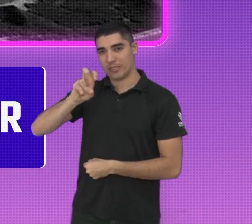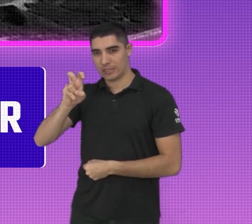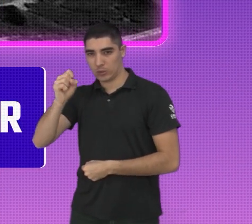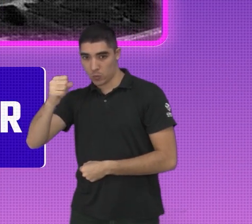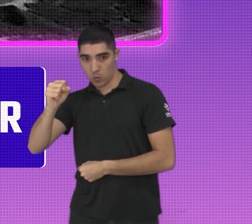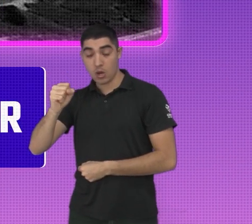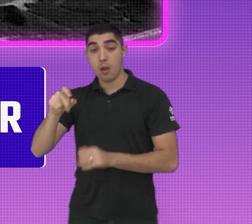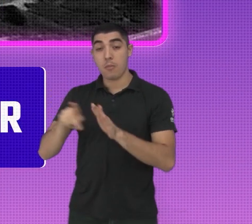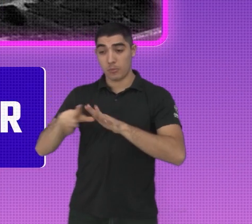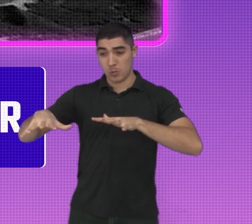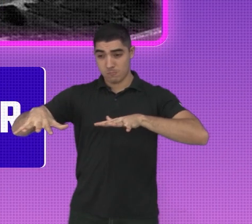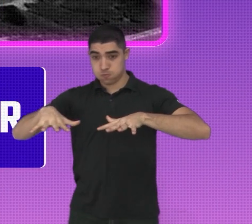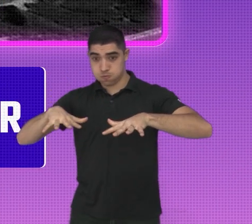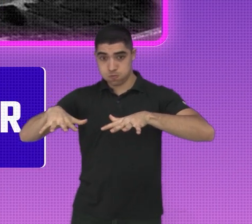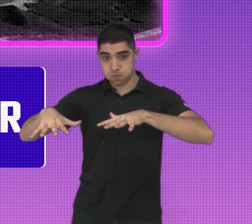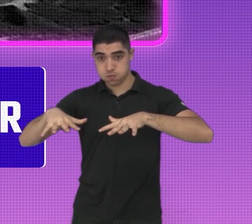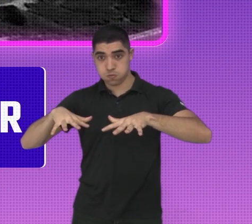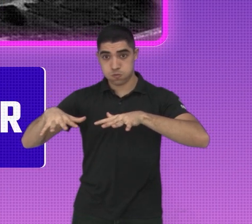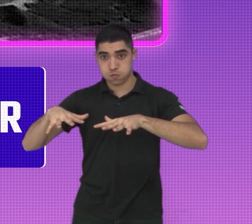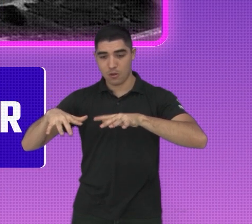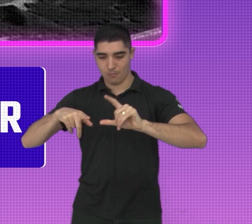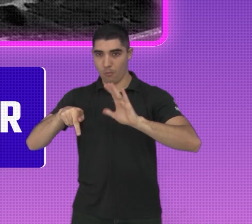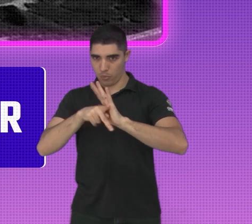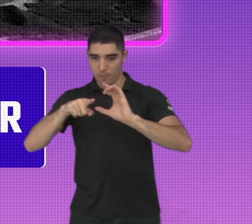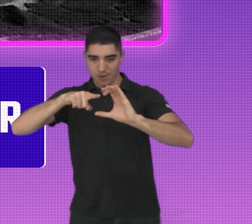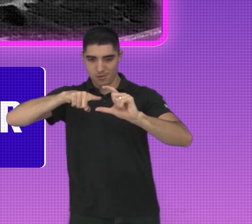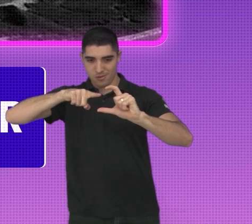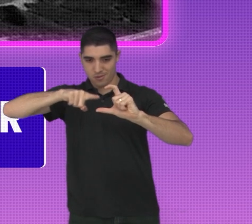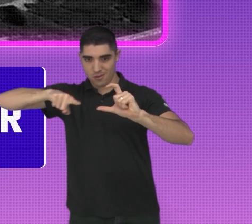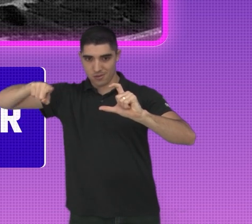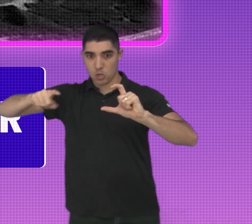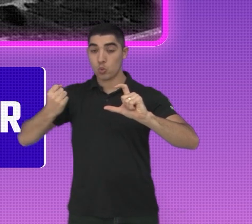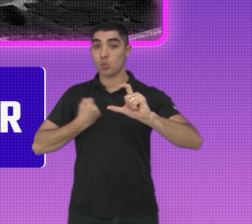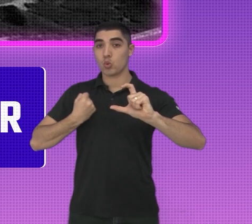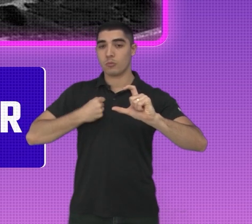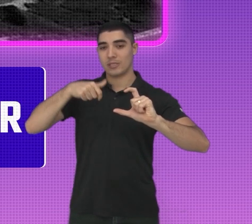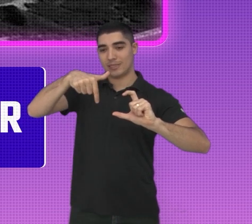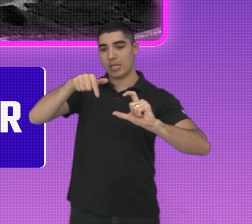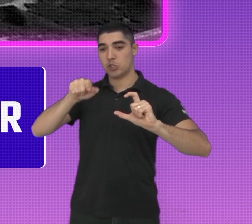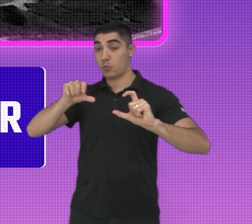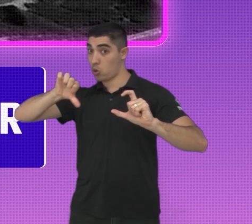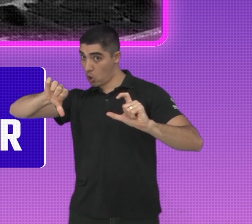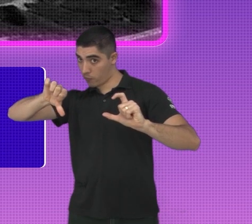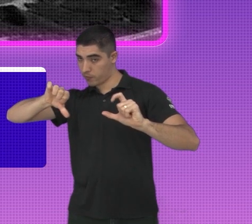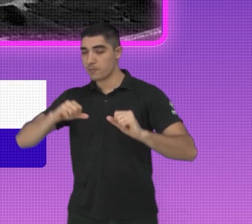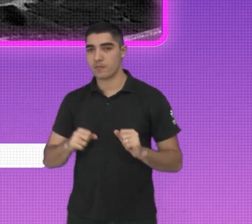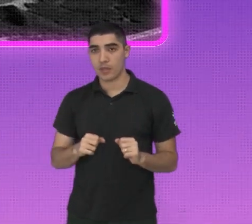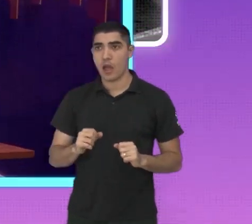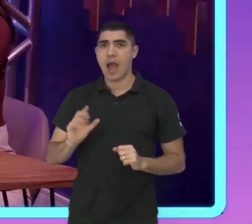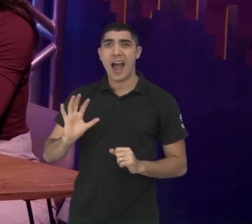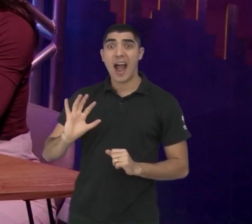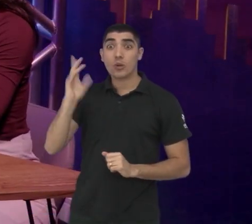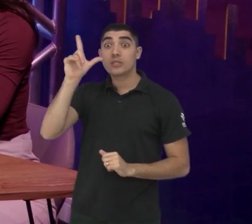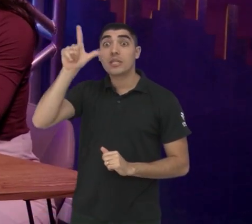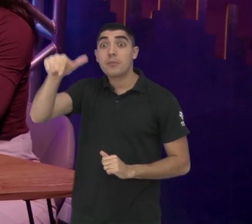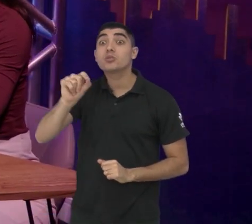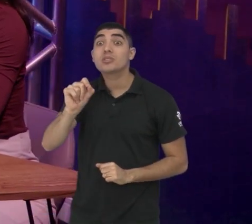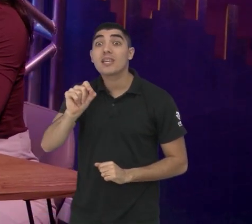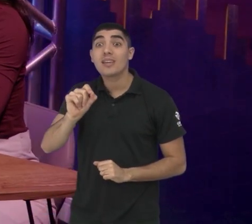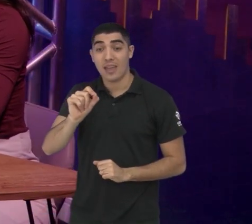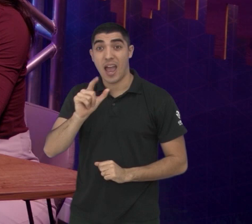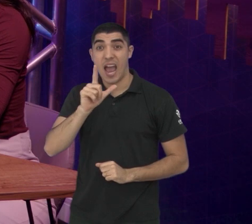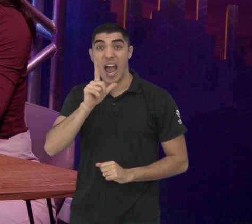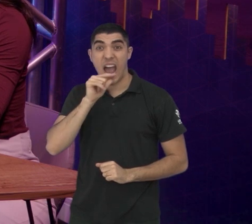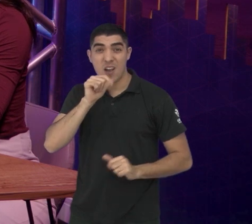1958, né, depois de um terremoto de 7,9 graus na escala Richter. E aí veio uma onda